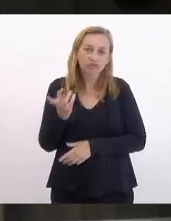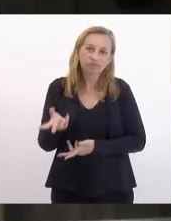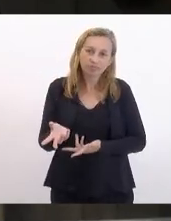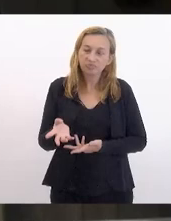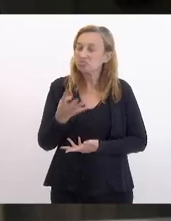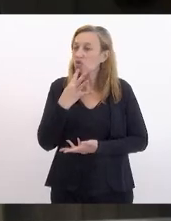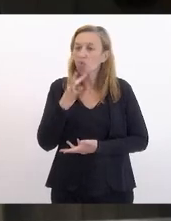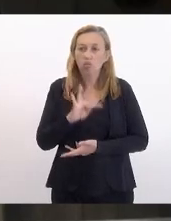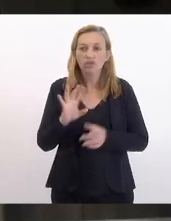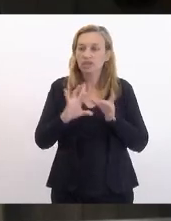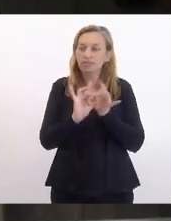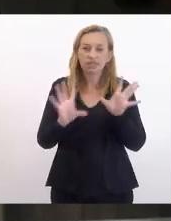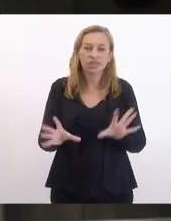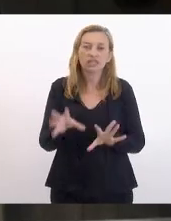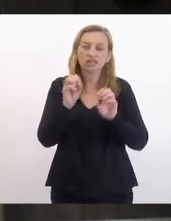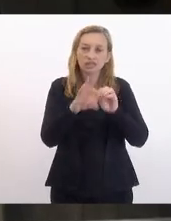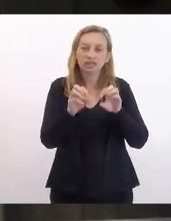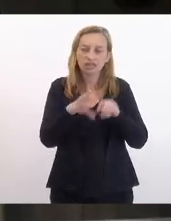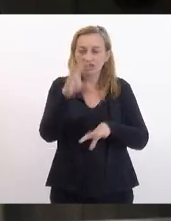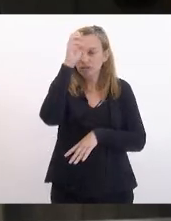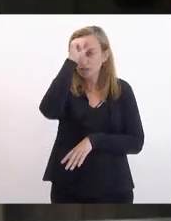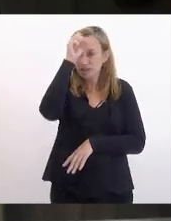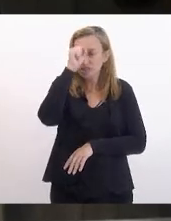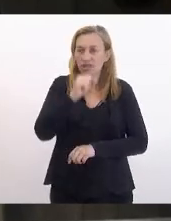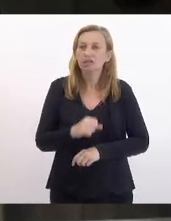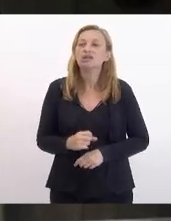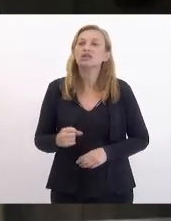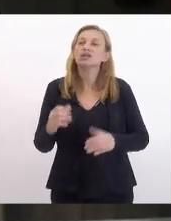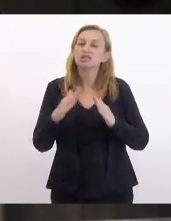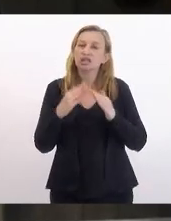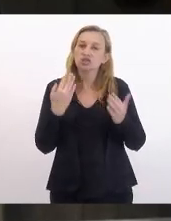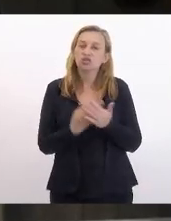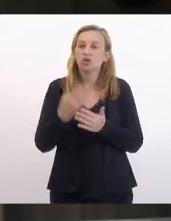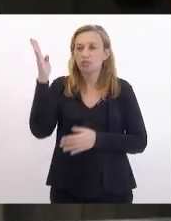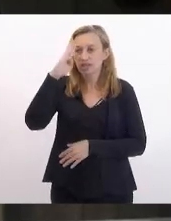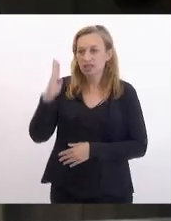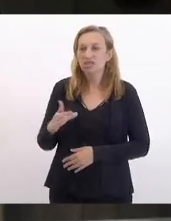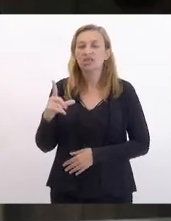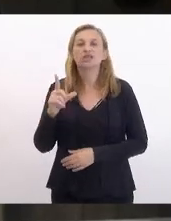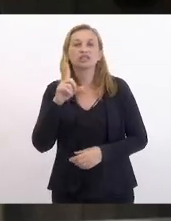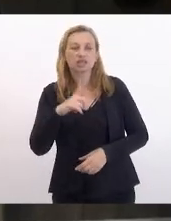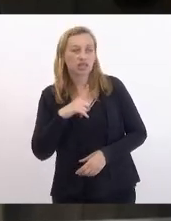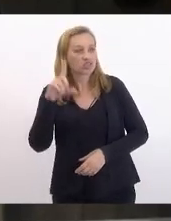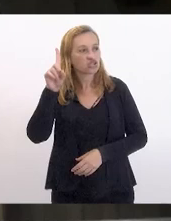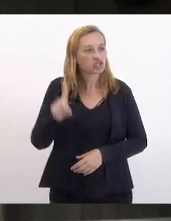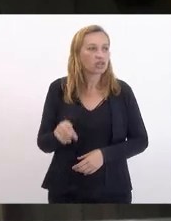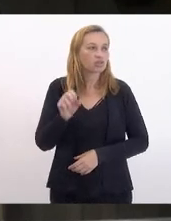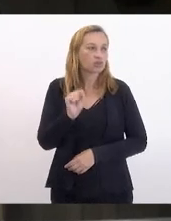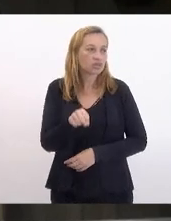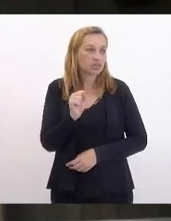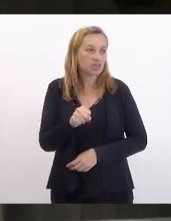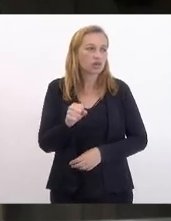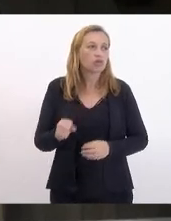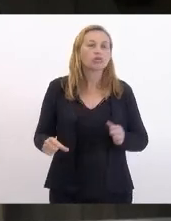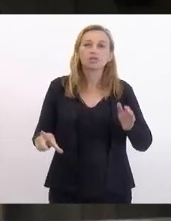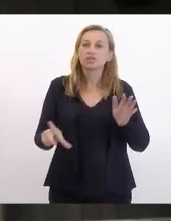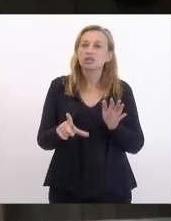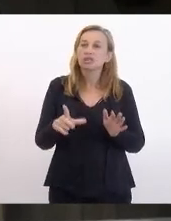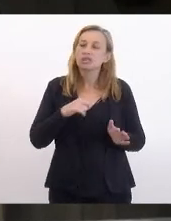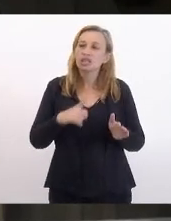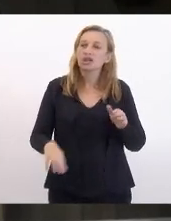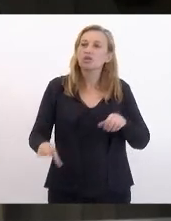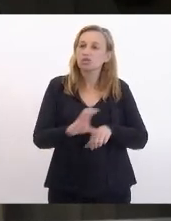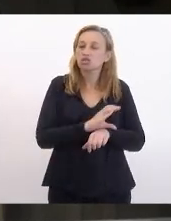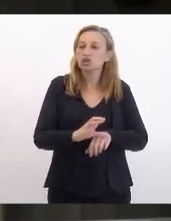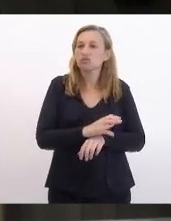desconhecer a liberdade de ensinar de emprego de aprender que as escolas brasileiras têm direito e praticar com prever a construção a